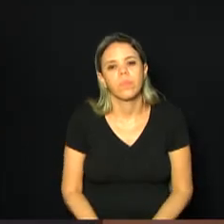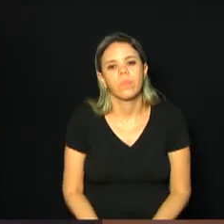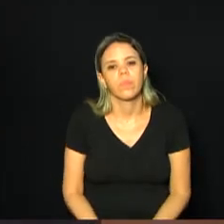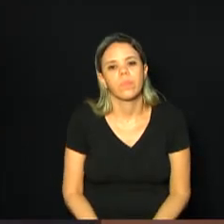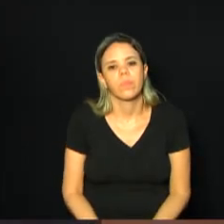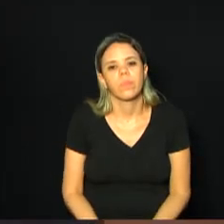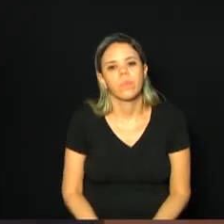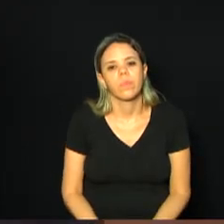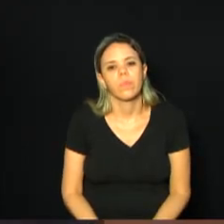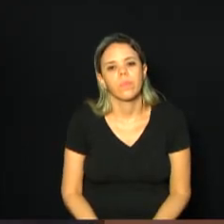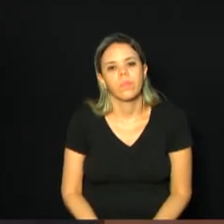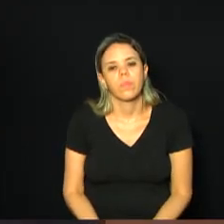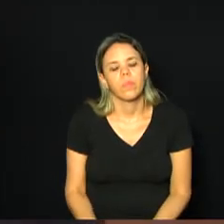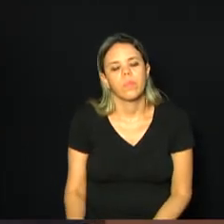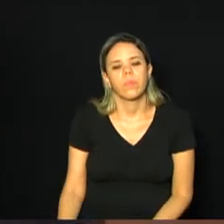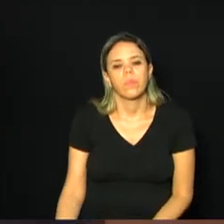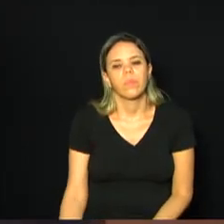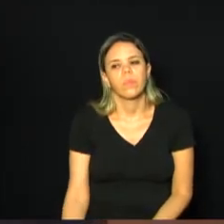Deixa eu avançar aqui.